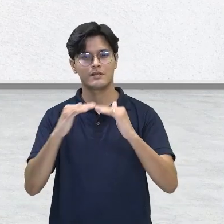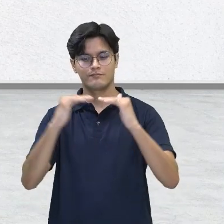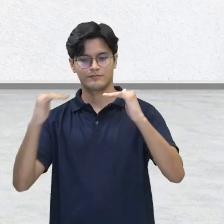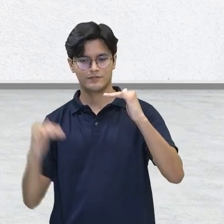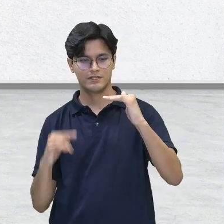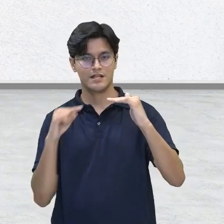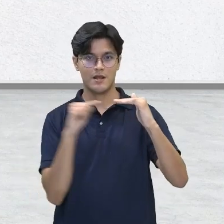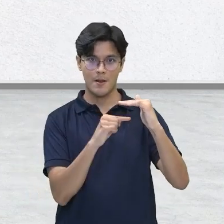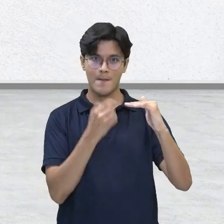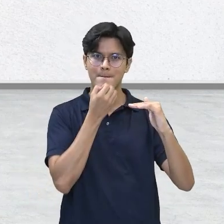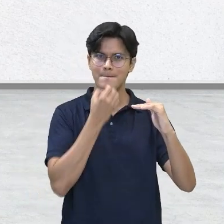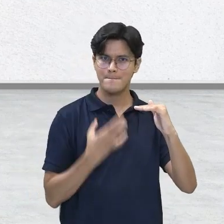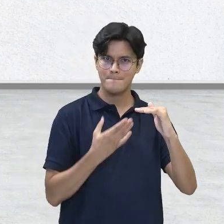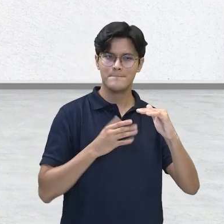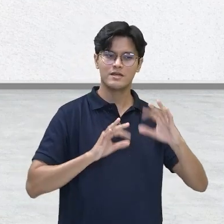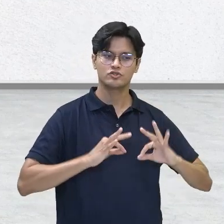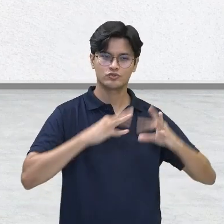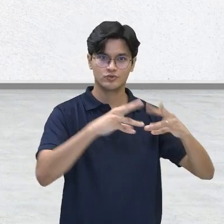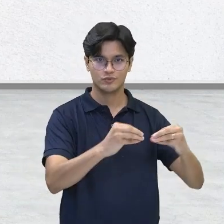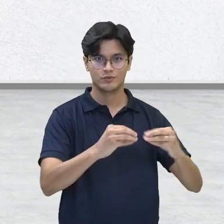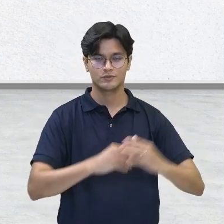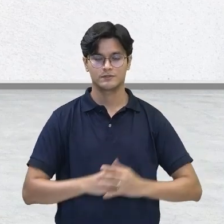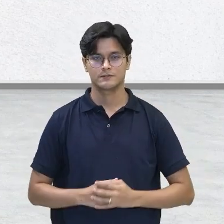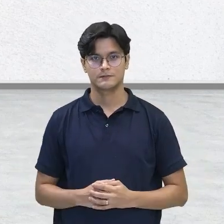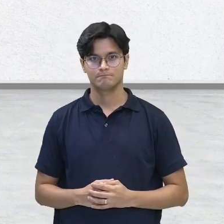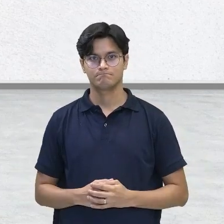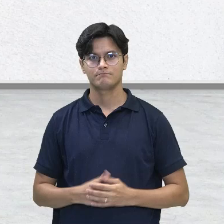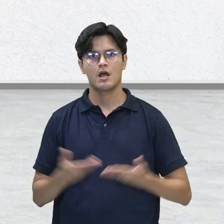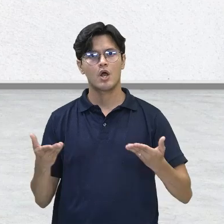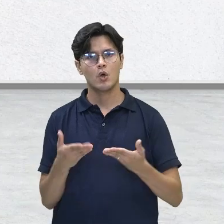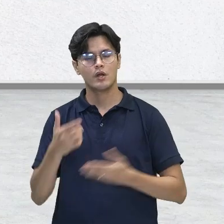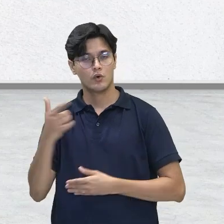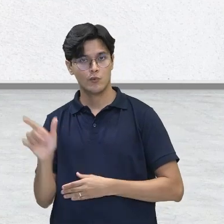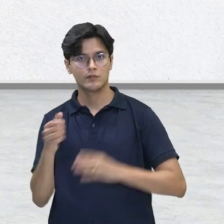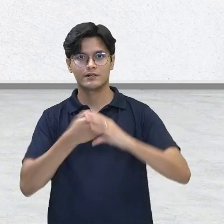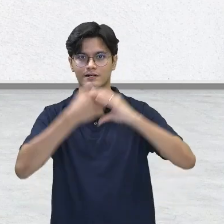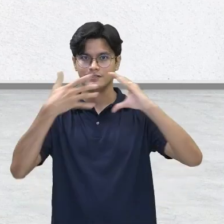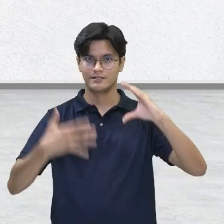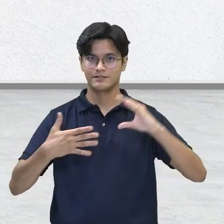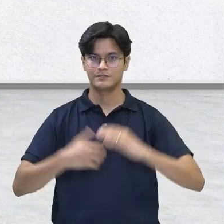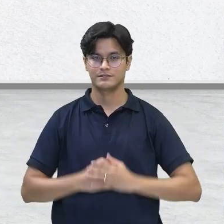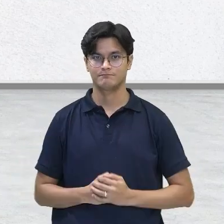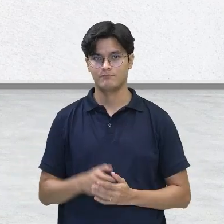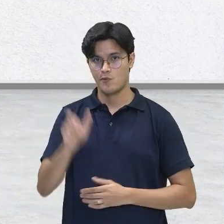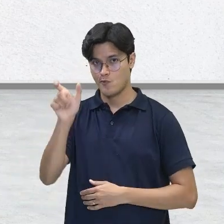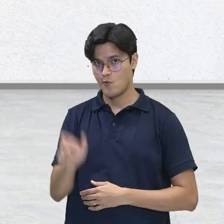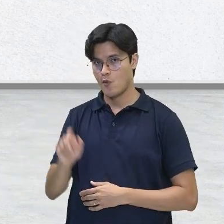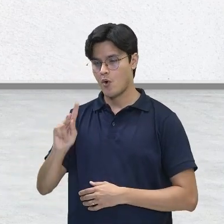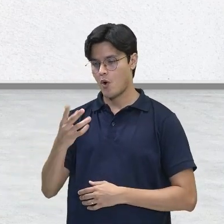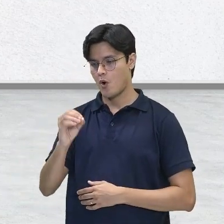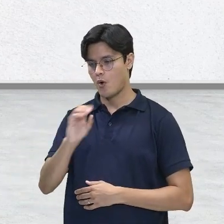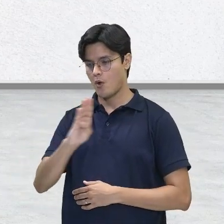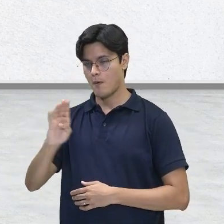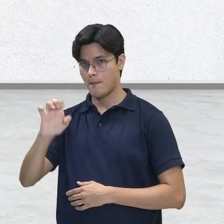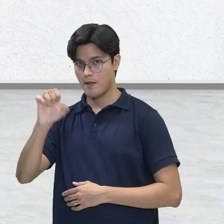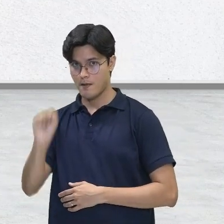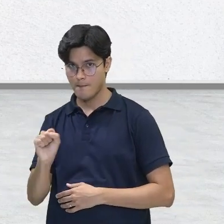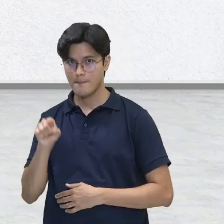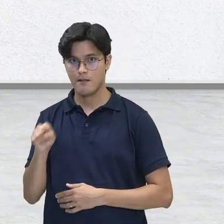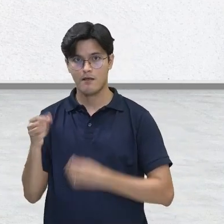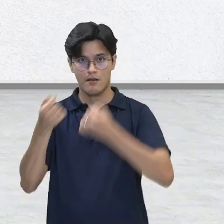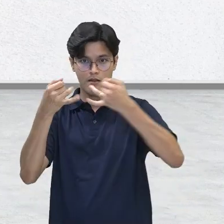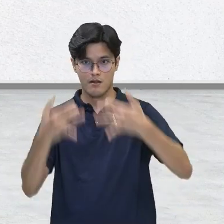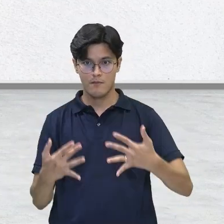mais uma característica, que é a liberdade. Hobbes vê o seguinte: a liberdade no Estado contratualista